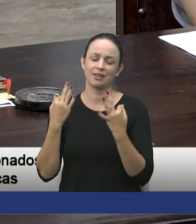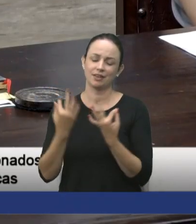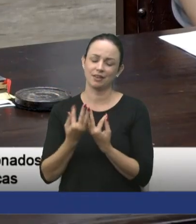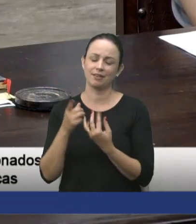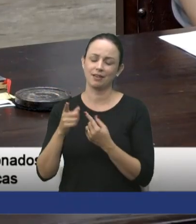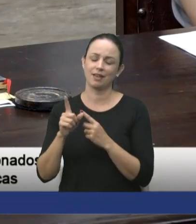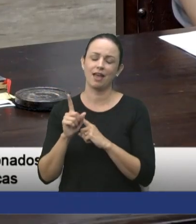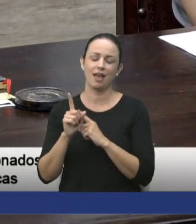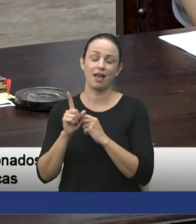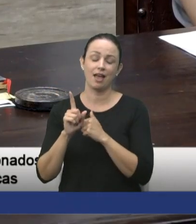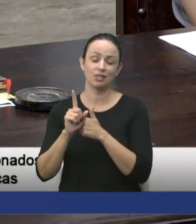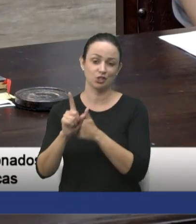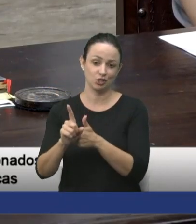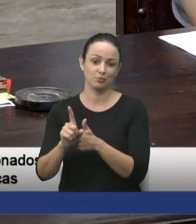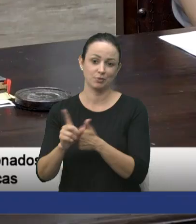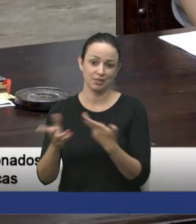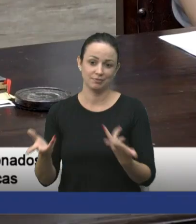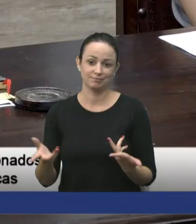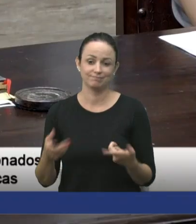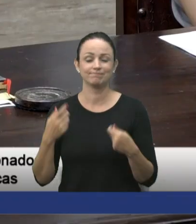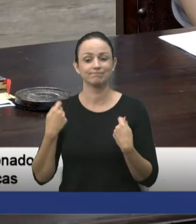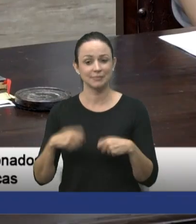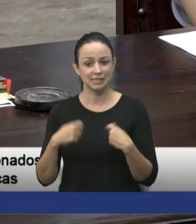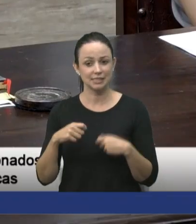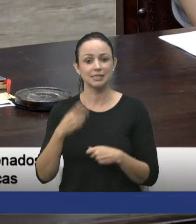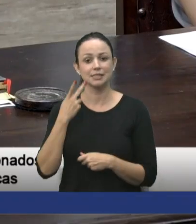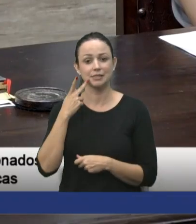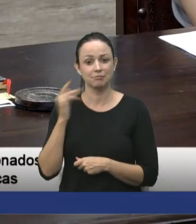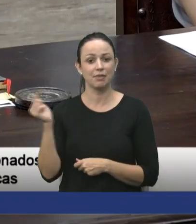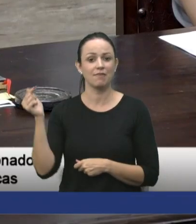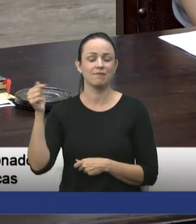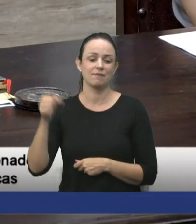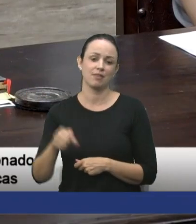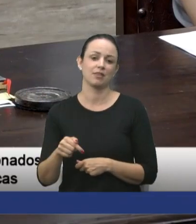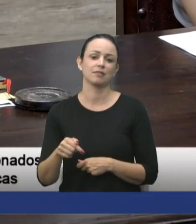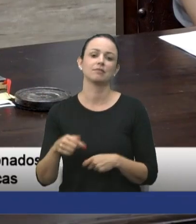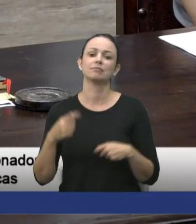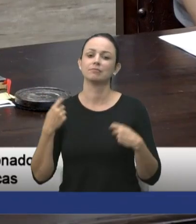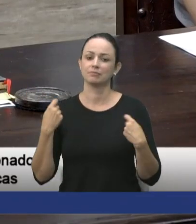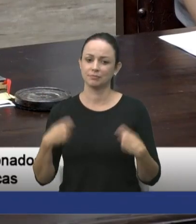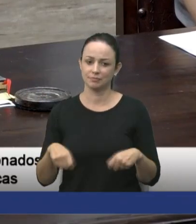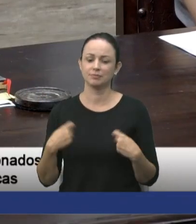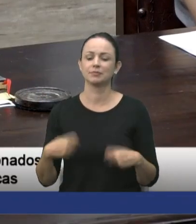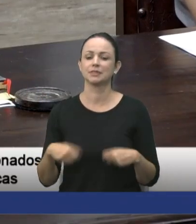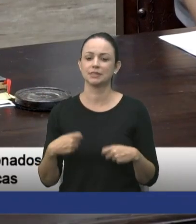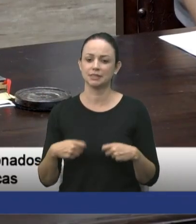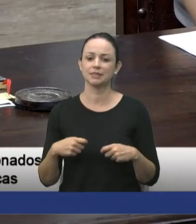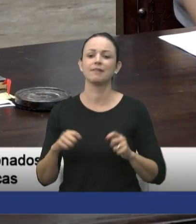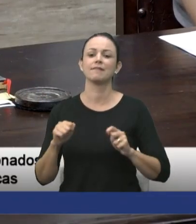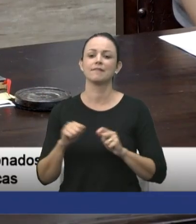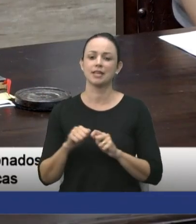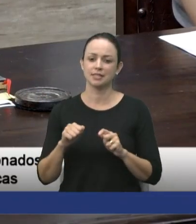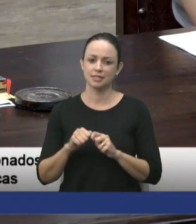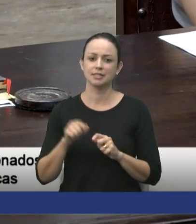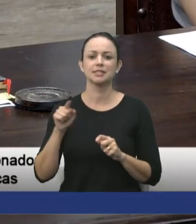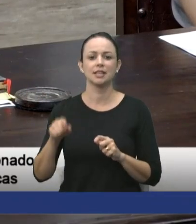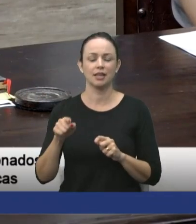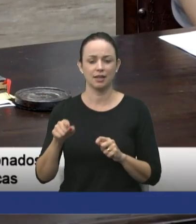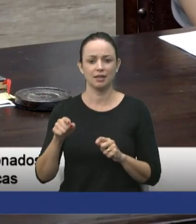atípicas. E é preciso que eles venham. É preciso exercer o papel de